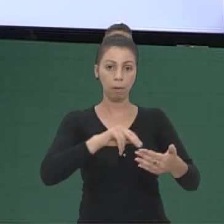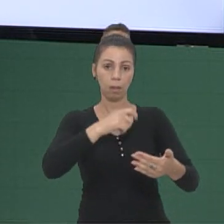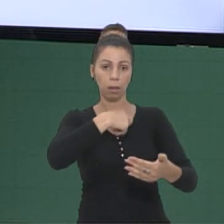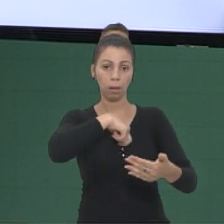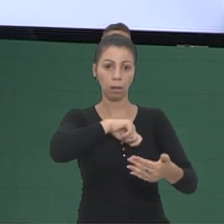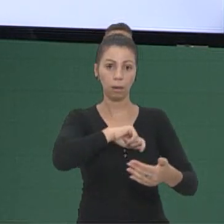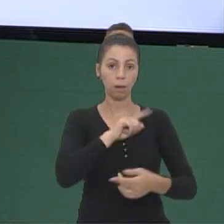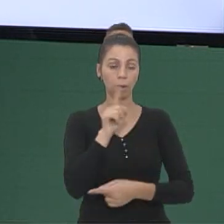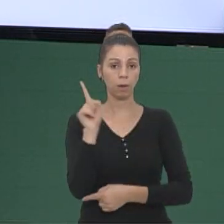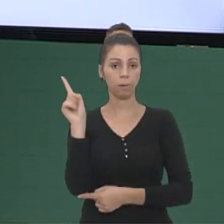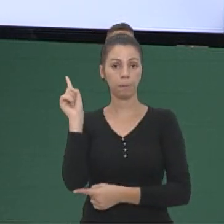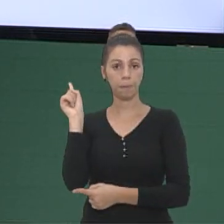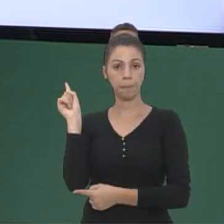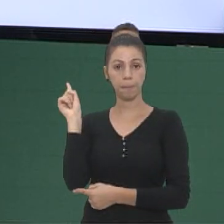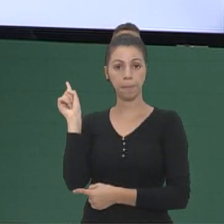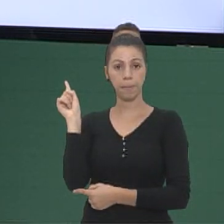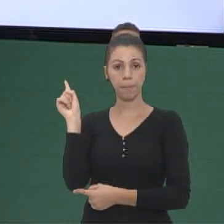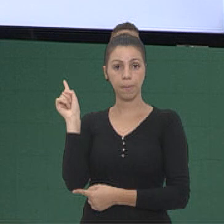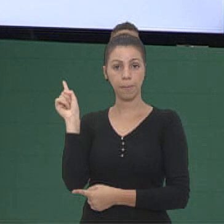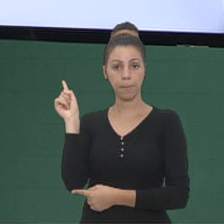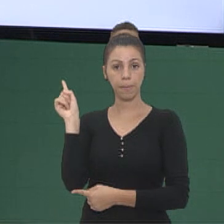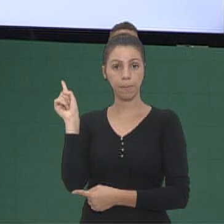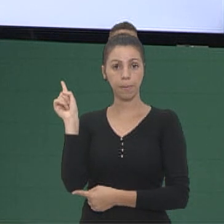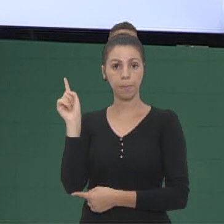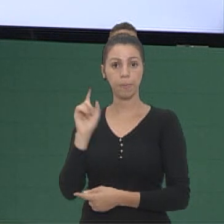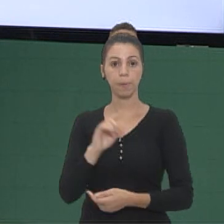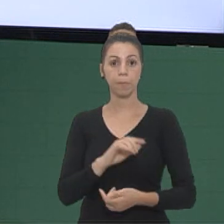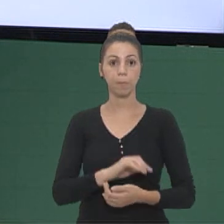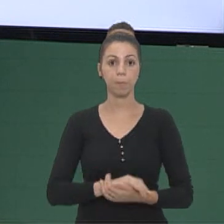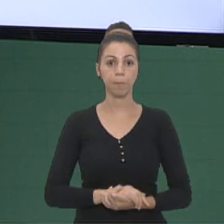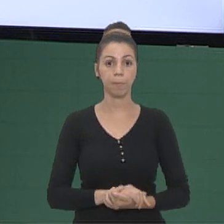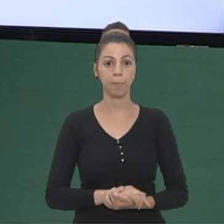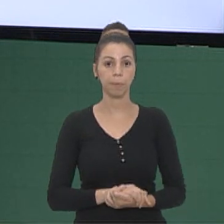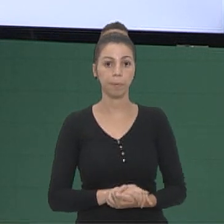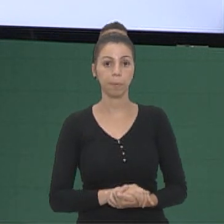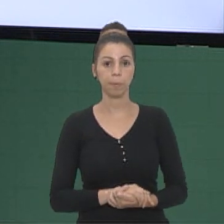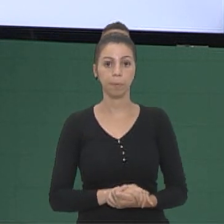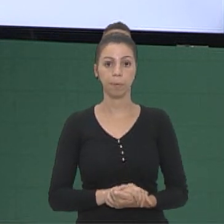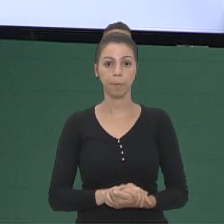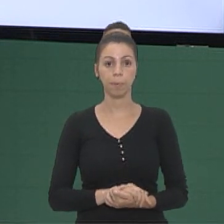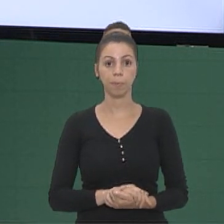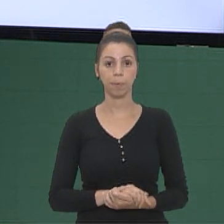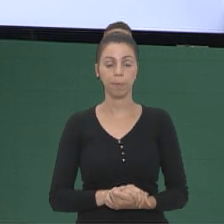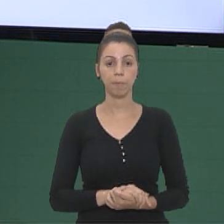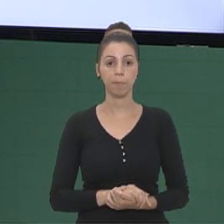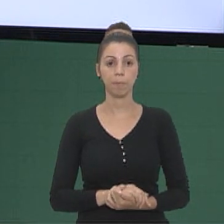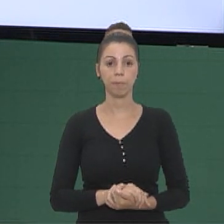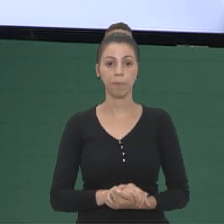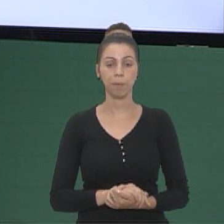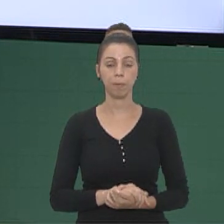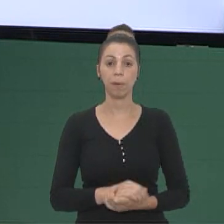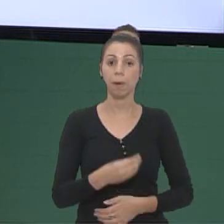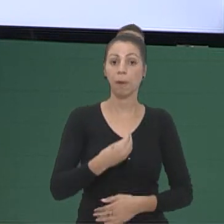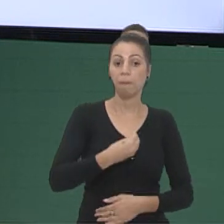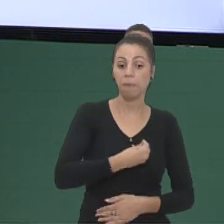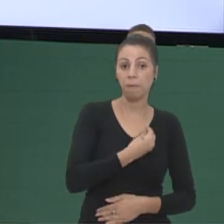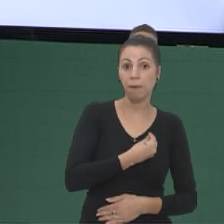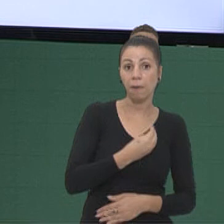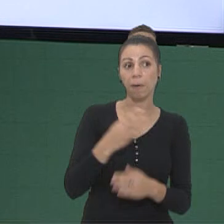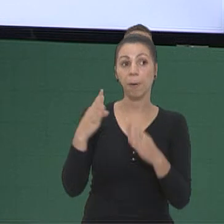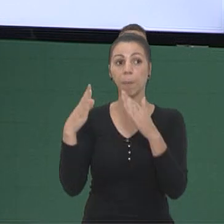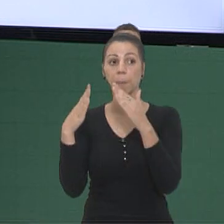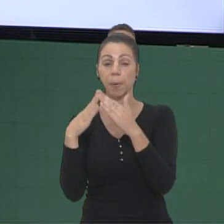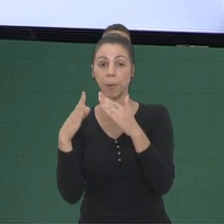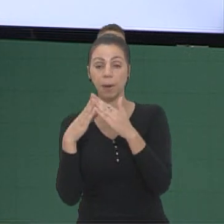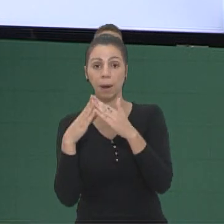yo leeré, yo viviré. Olha o verbo vivir. Viver, morar. E lembrando